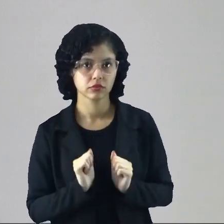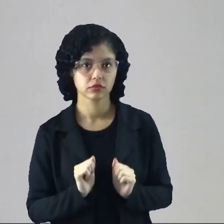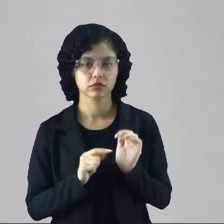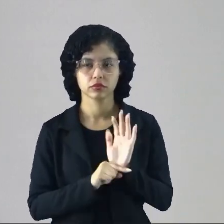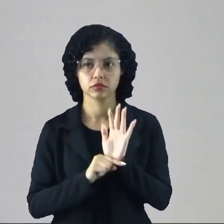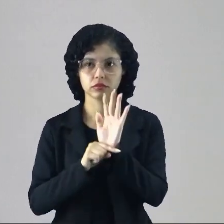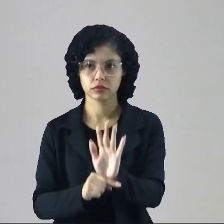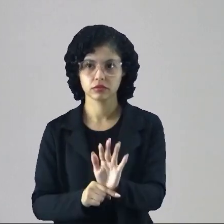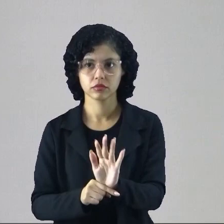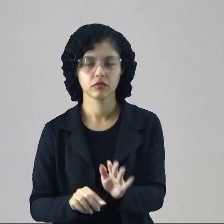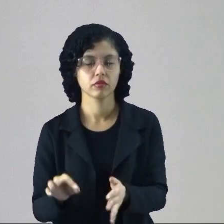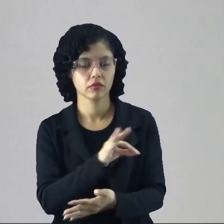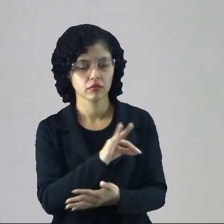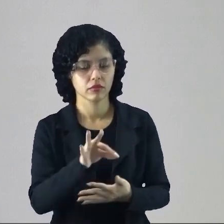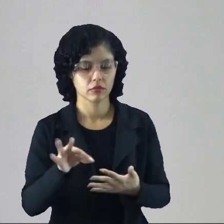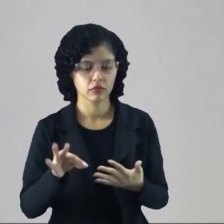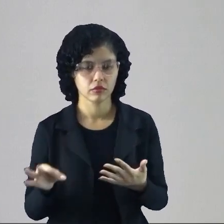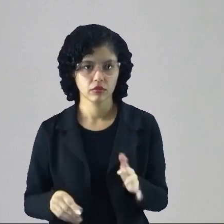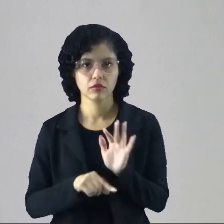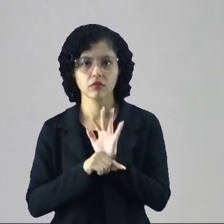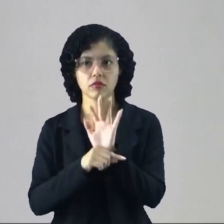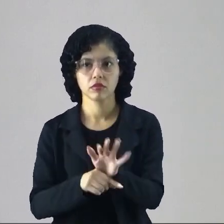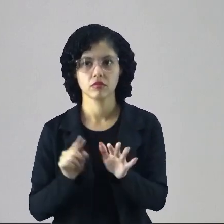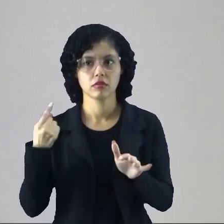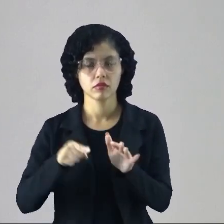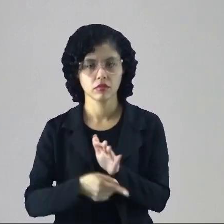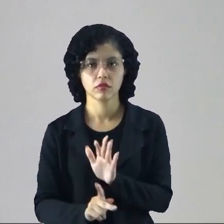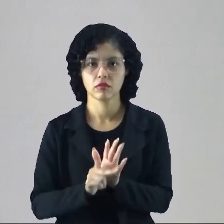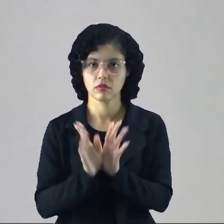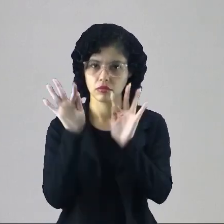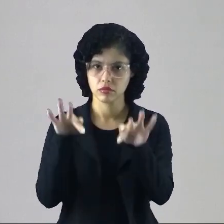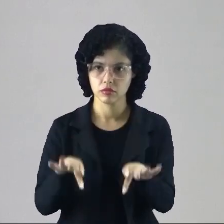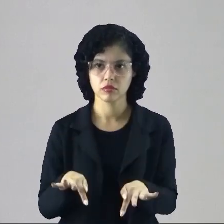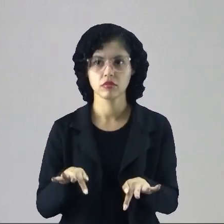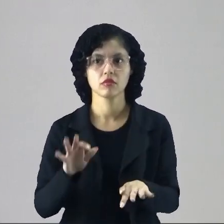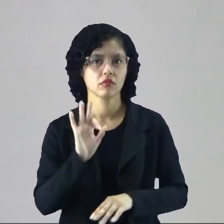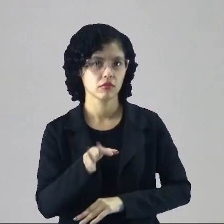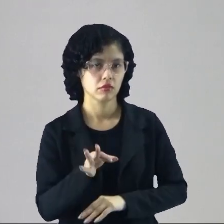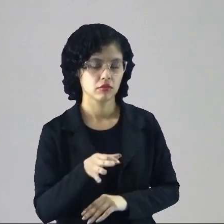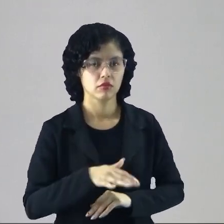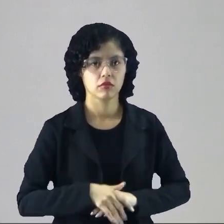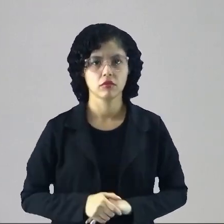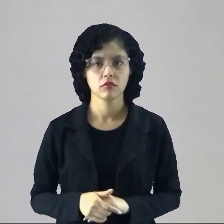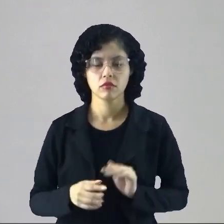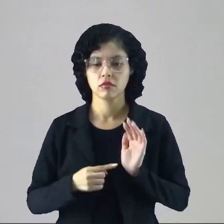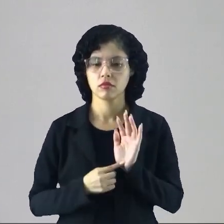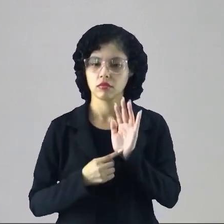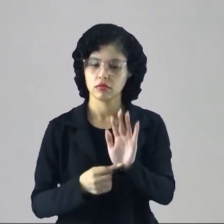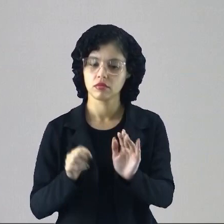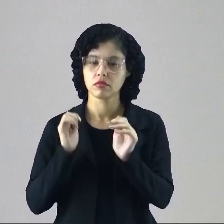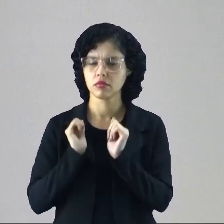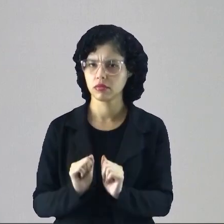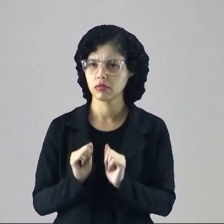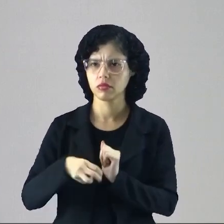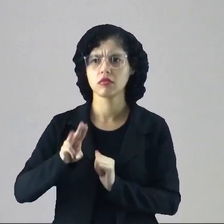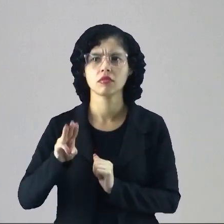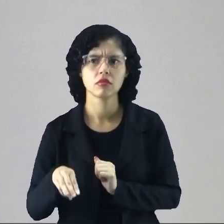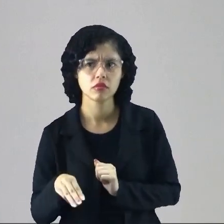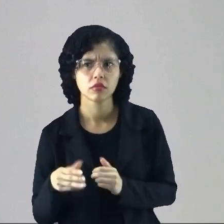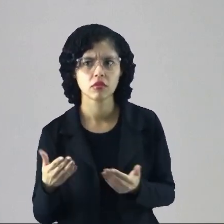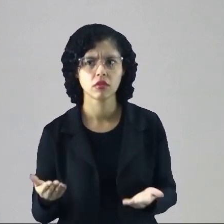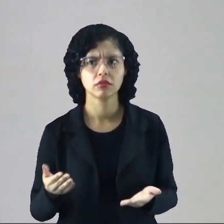mostrado Então são elementos que você tem que apresentar dentro da sua conclusão certo apresentar quem pode resolver